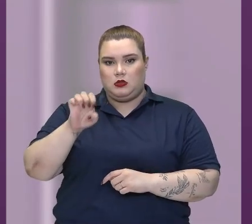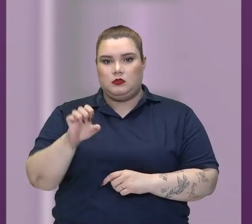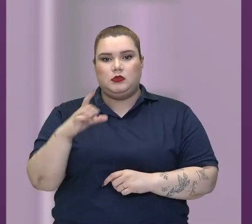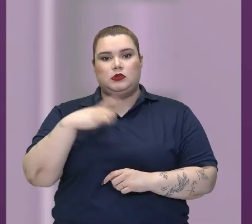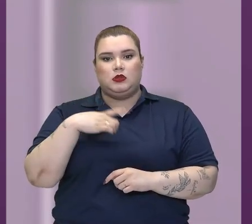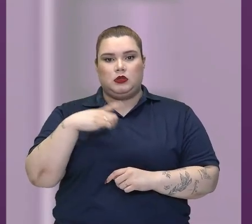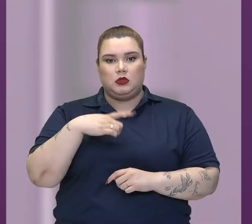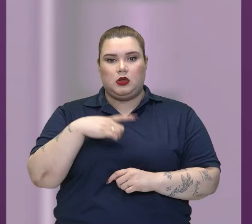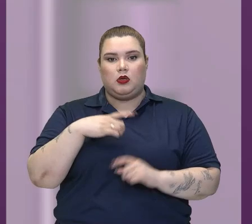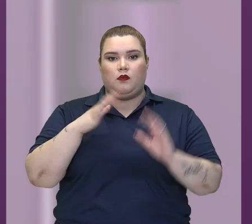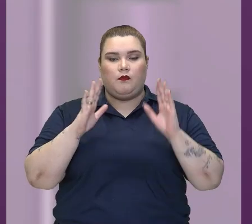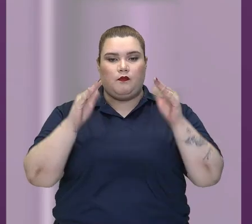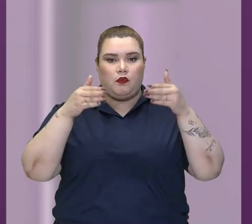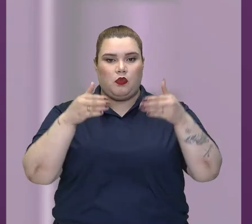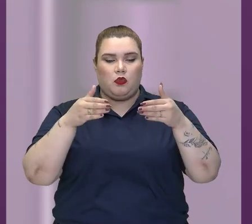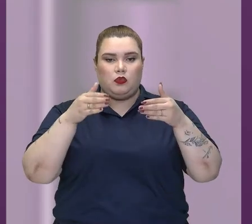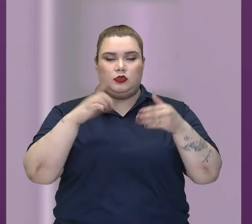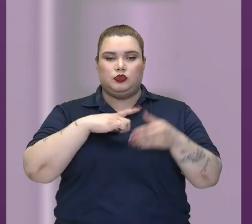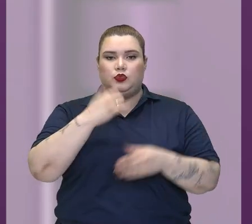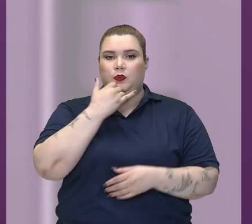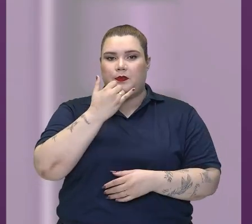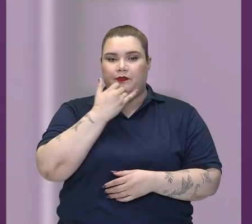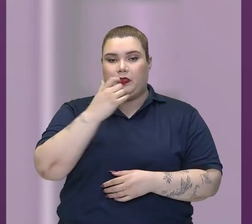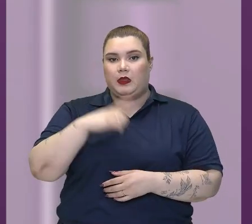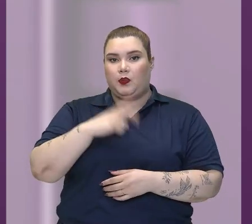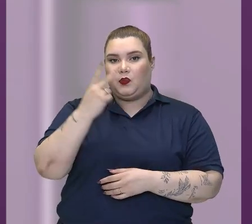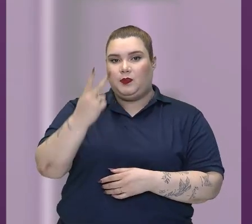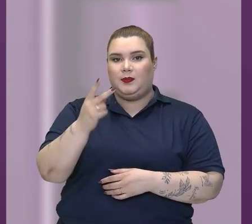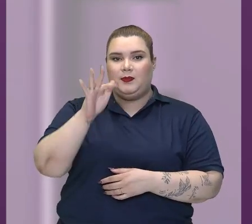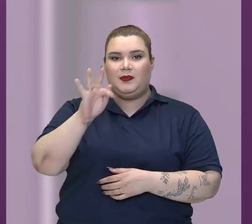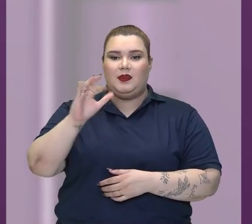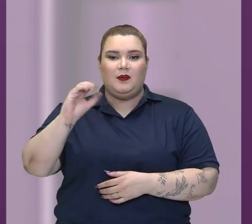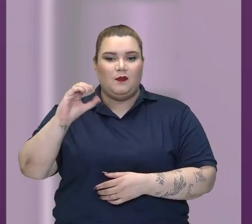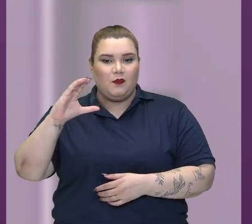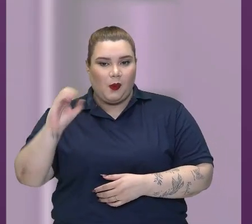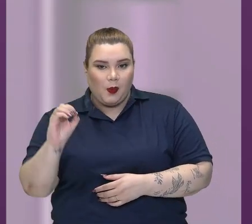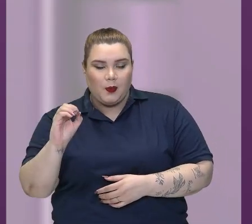né? Possui aí dois raios, né?